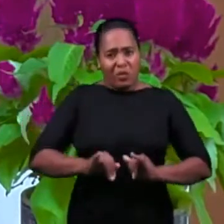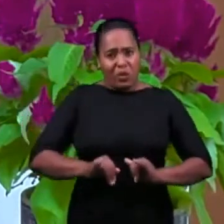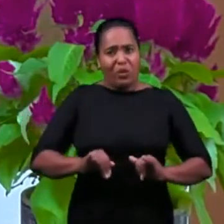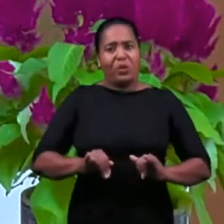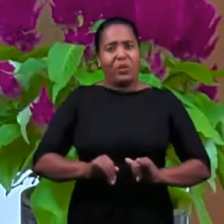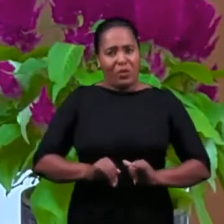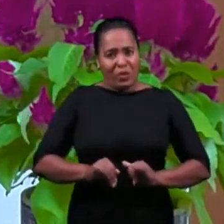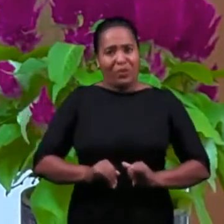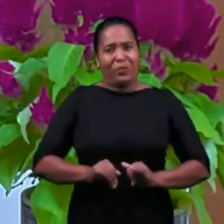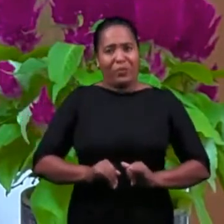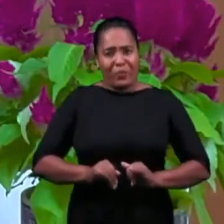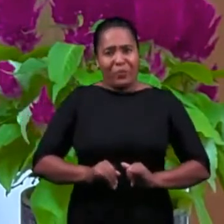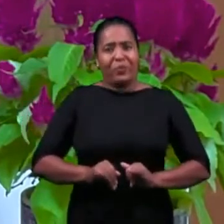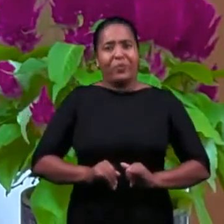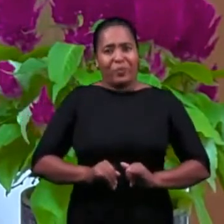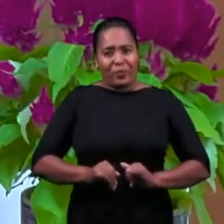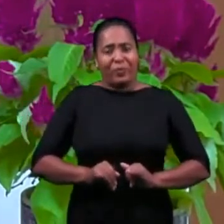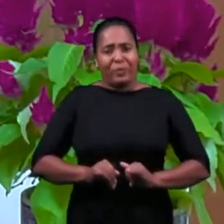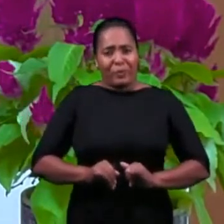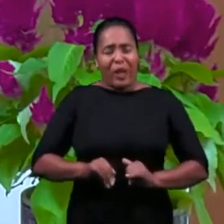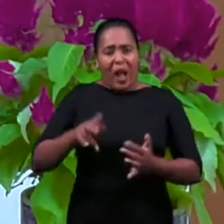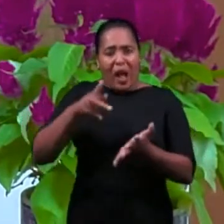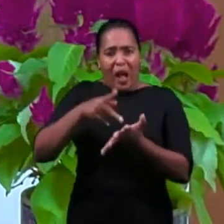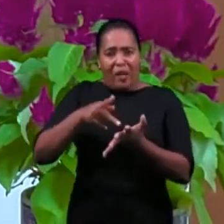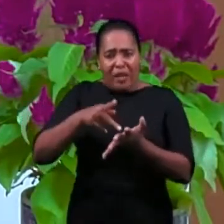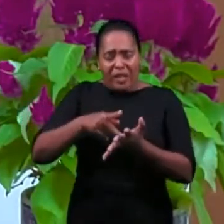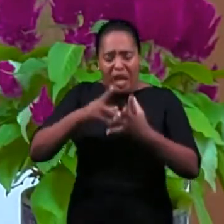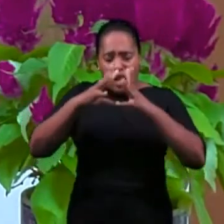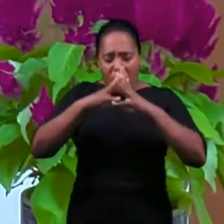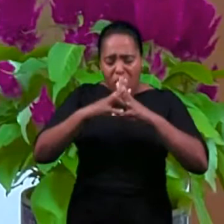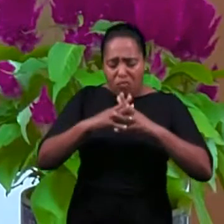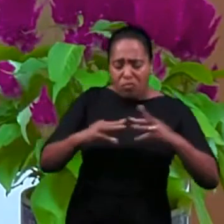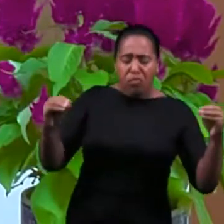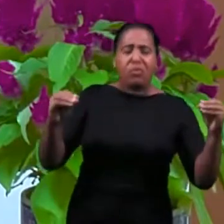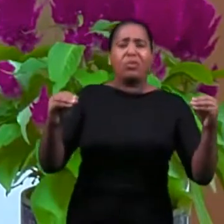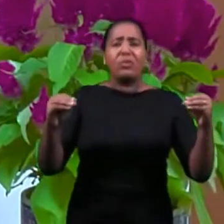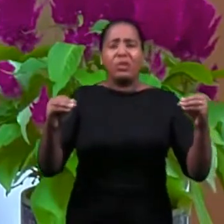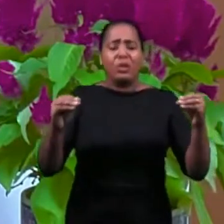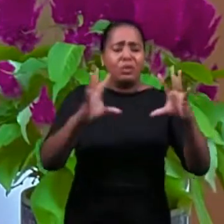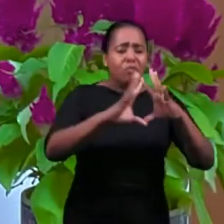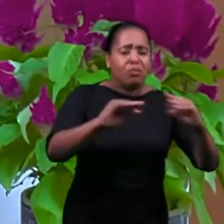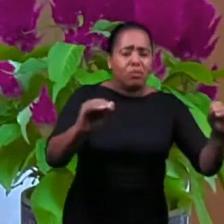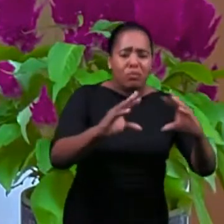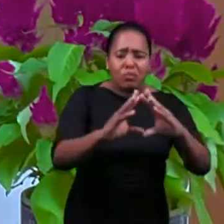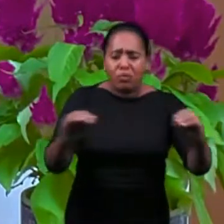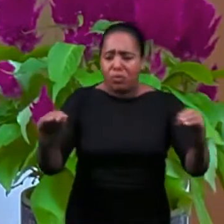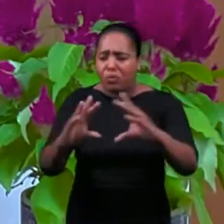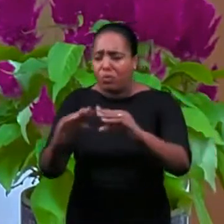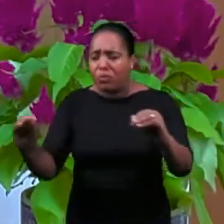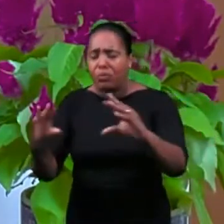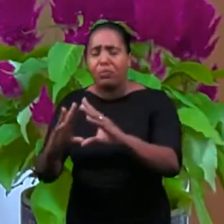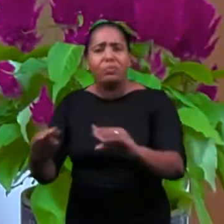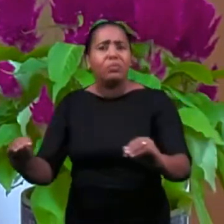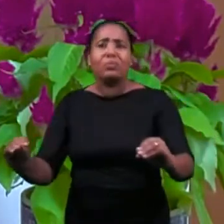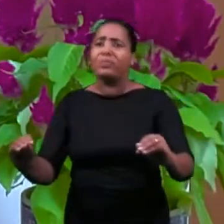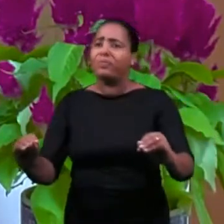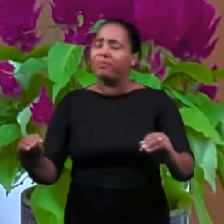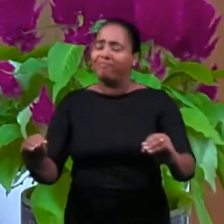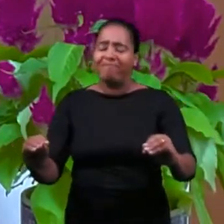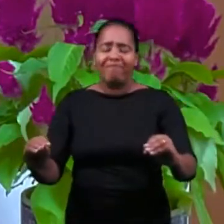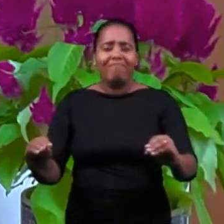A verdade desapareceu. Anda cambaleando pelas ruas. A verdade não